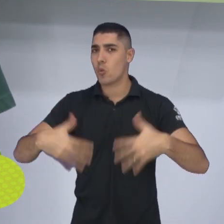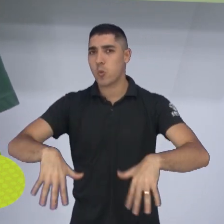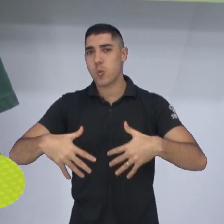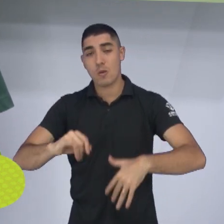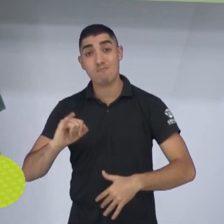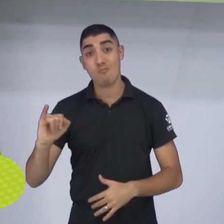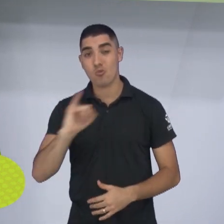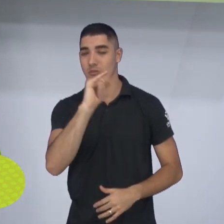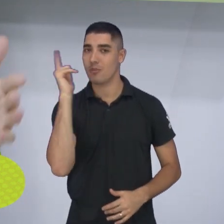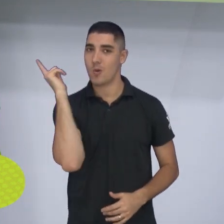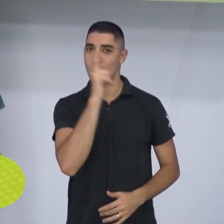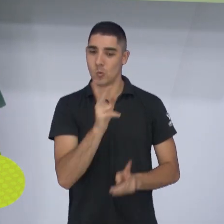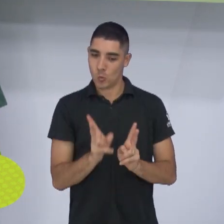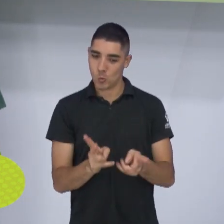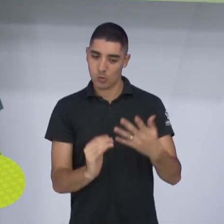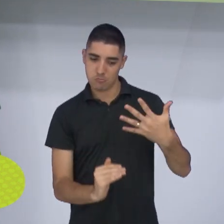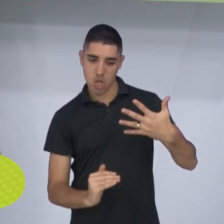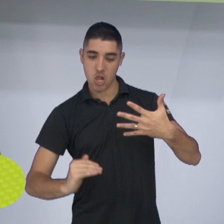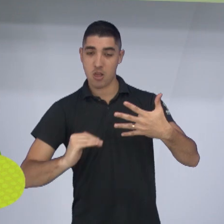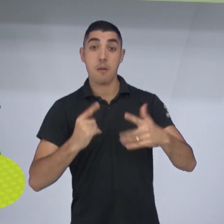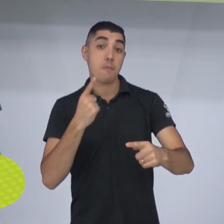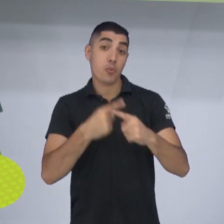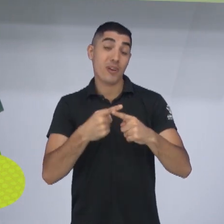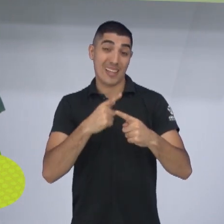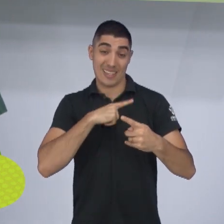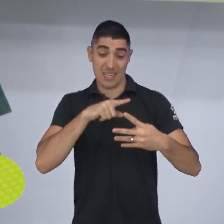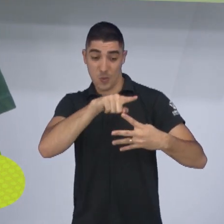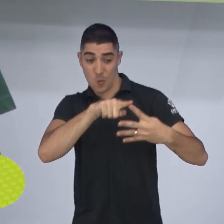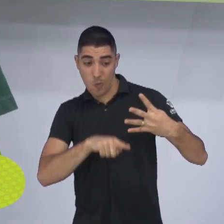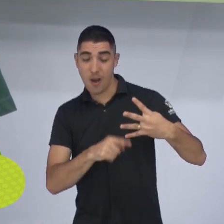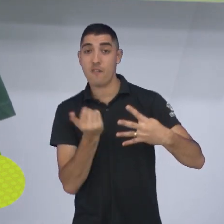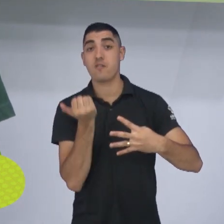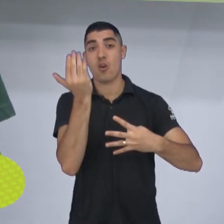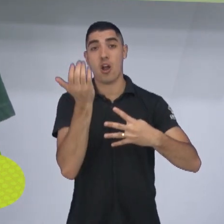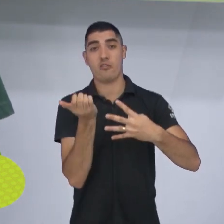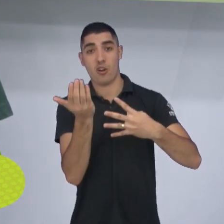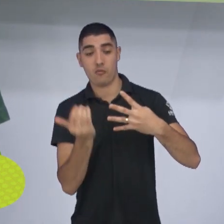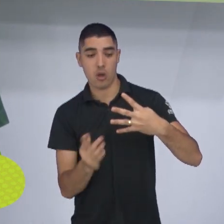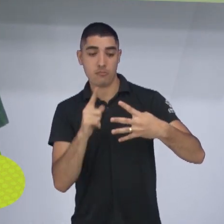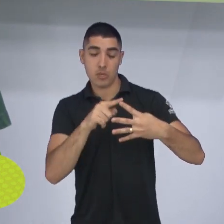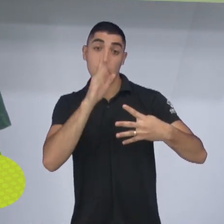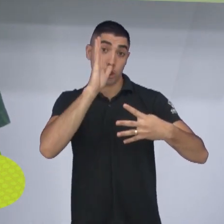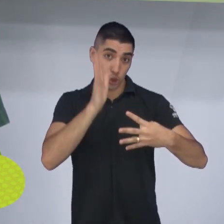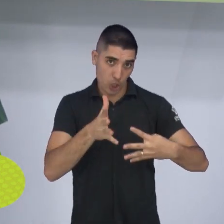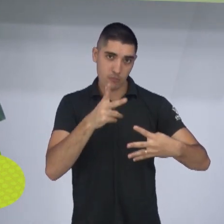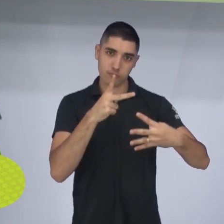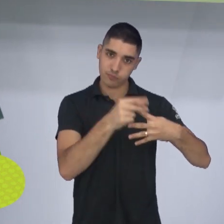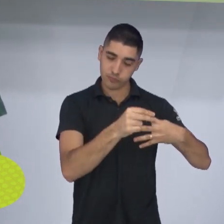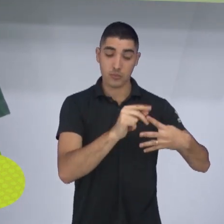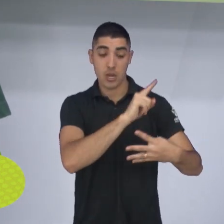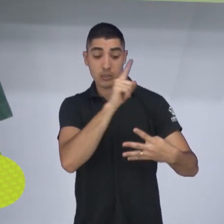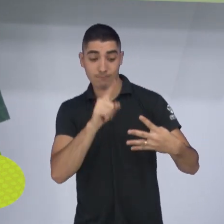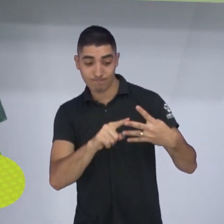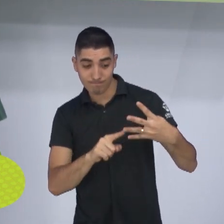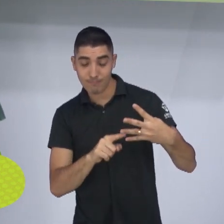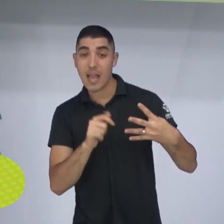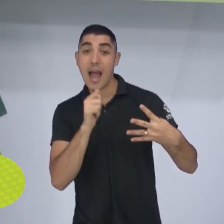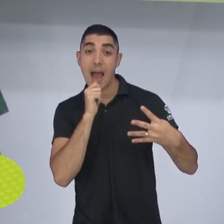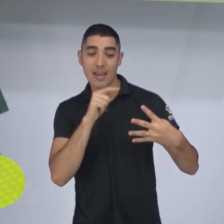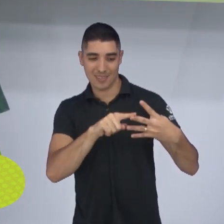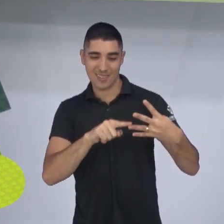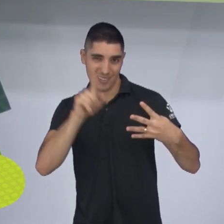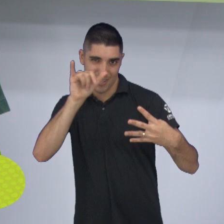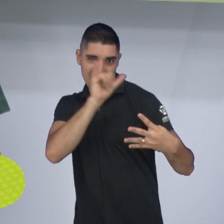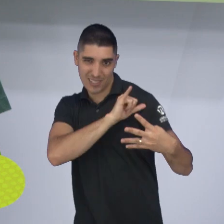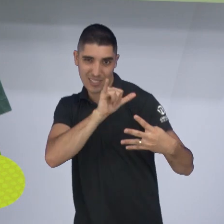para a sequência do campeonato, né? Como você falou, são 4 jogos fora de casa, o primeiro já foi, então tem esse mais 2 ainda, e ainda contra o Flamengo,